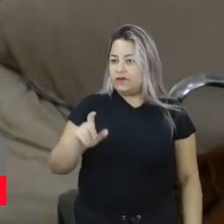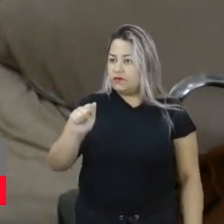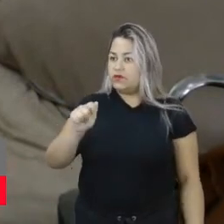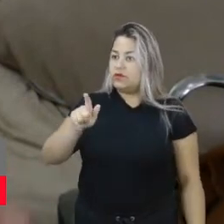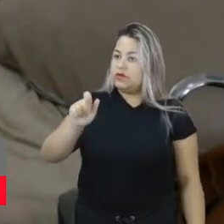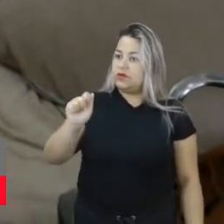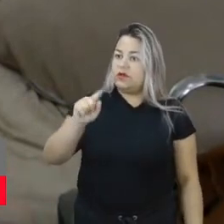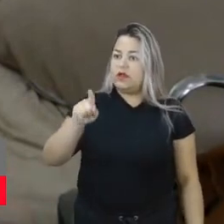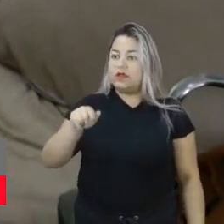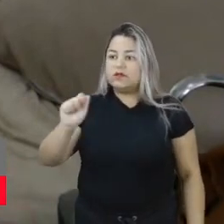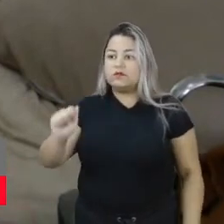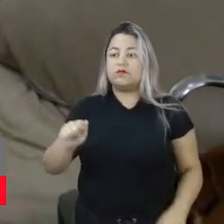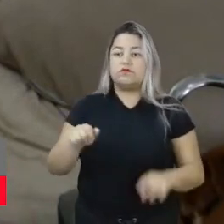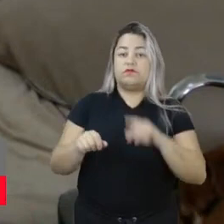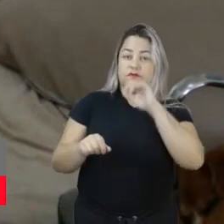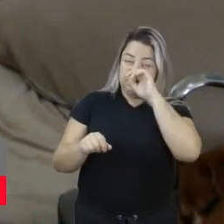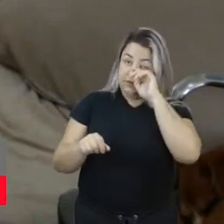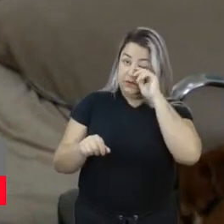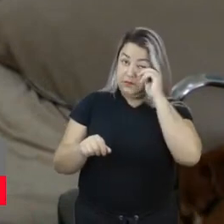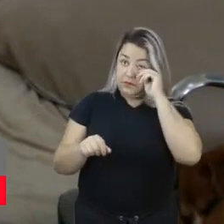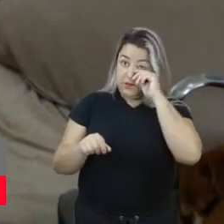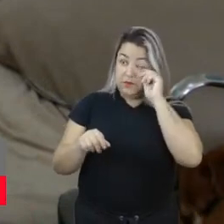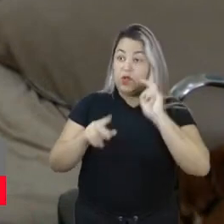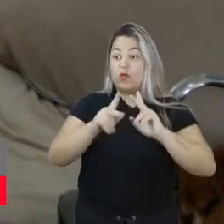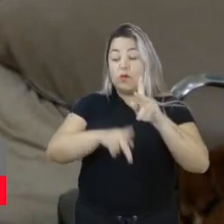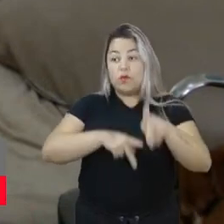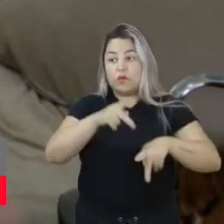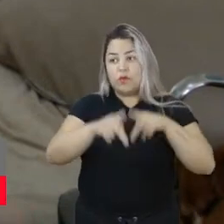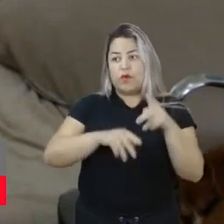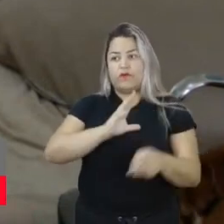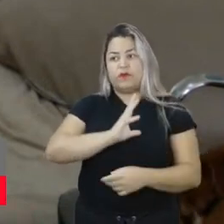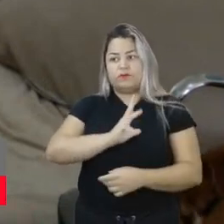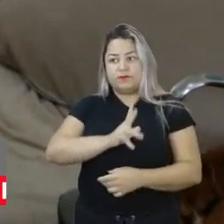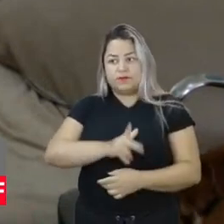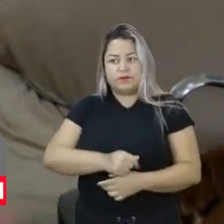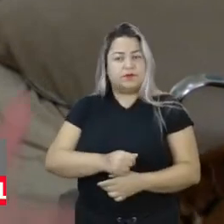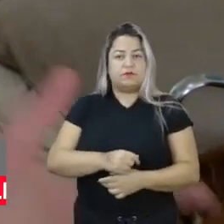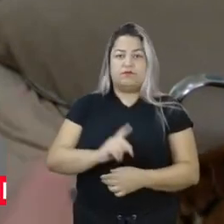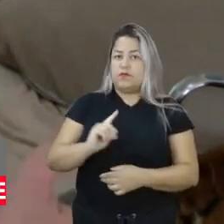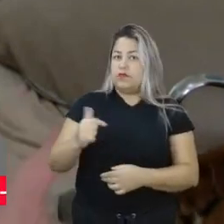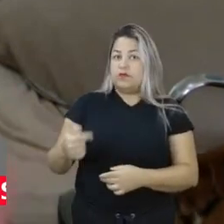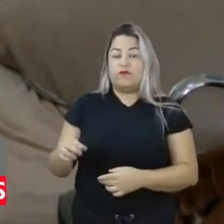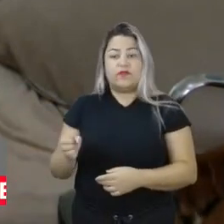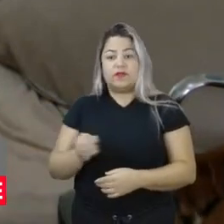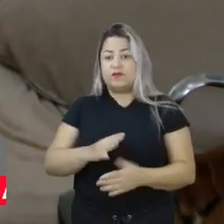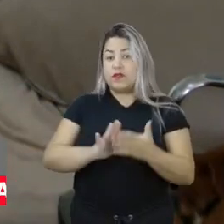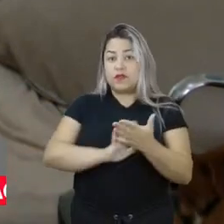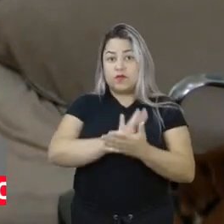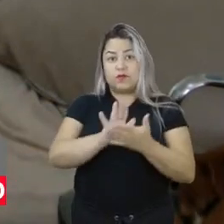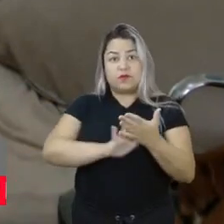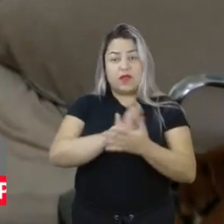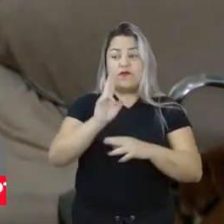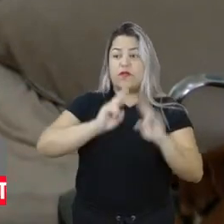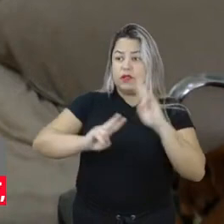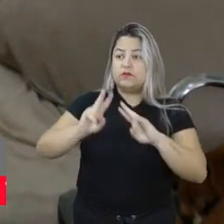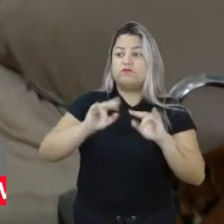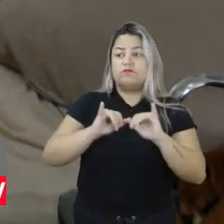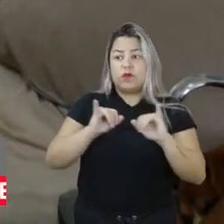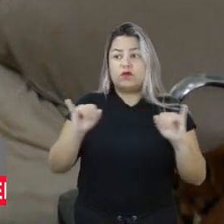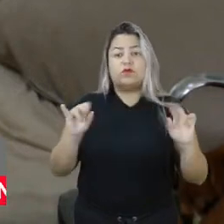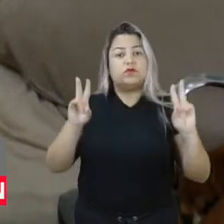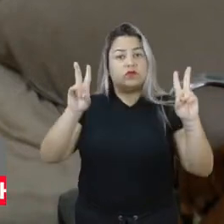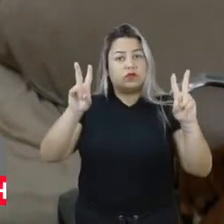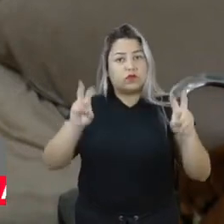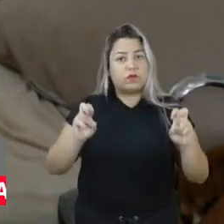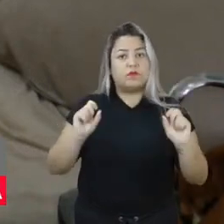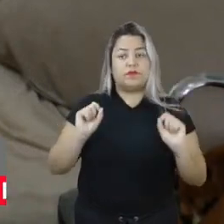se trata de um genocídio, sim, contra o povo palestino, e isso não é nenhuma novidade para quem está acompanhando o noticiário sobre